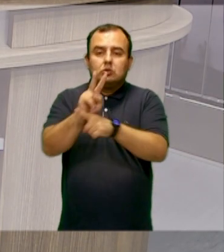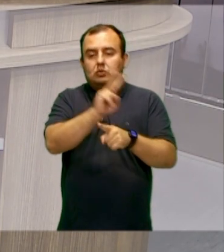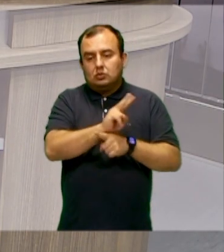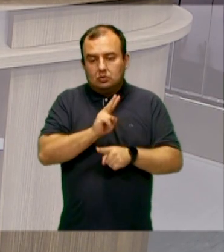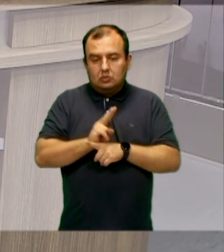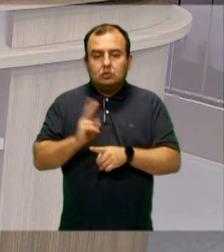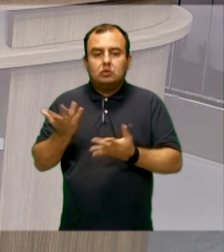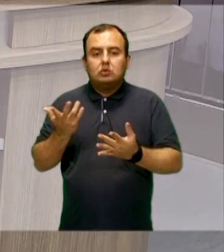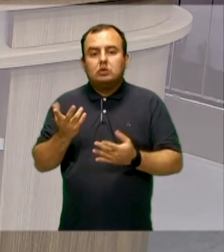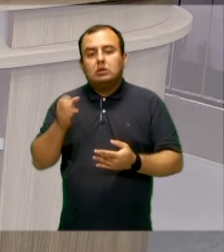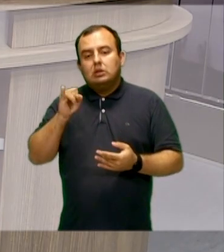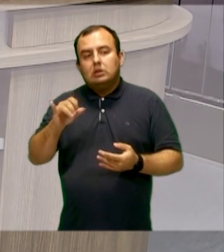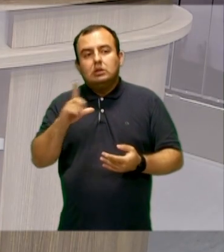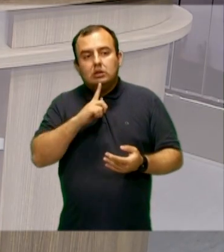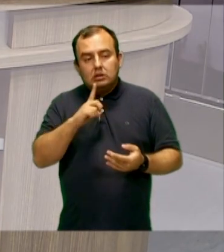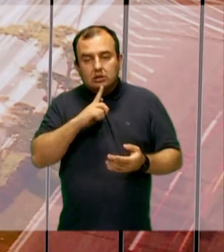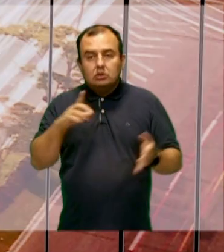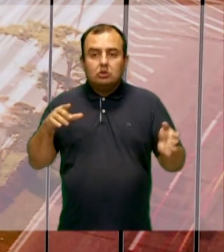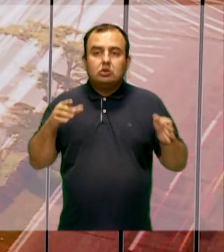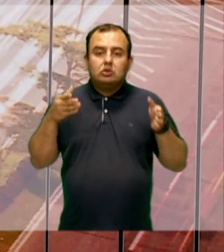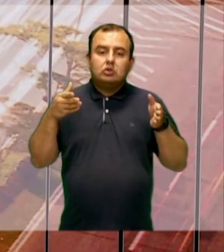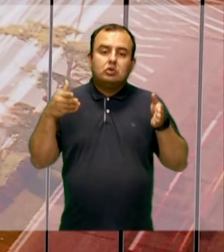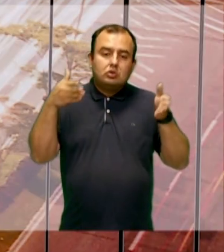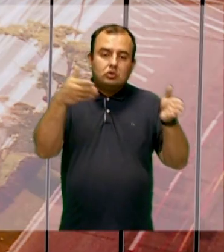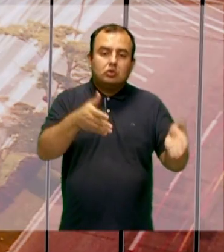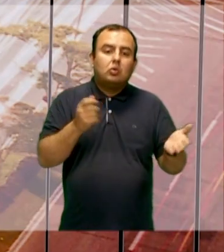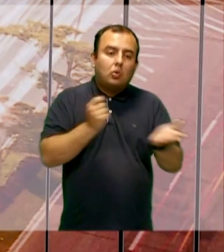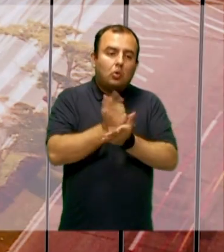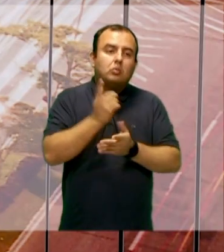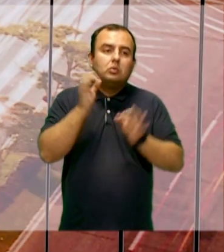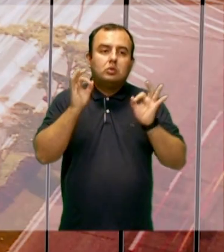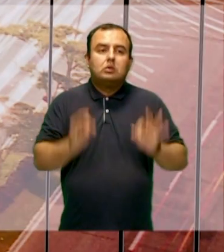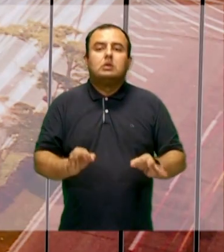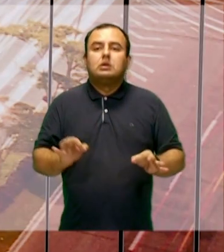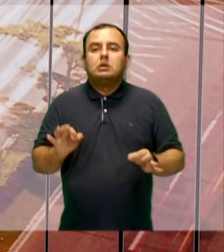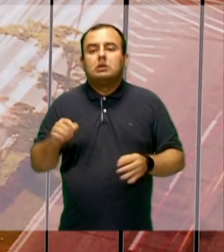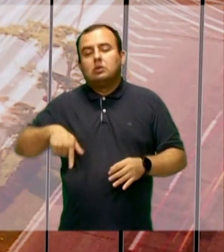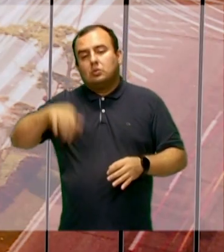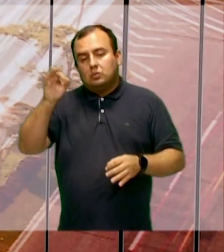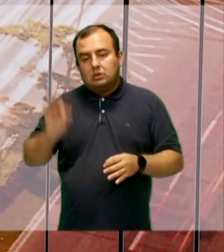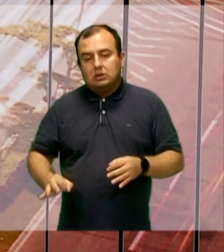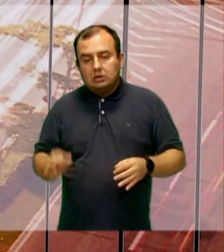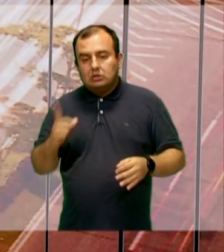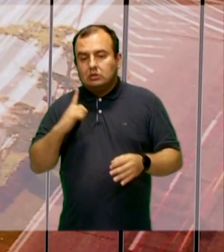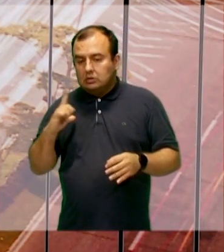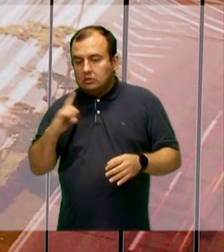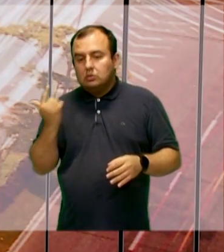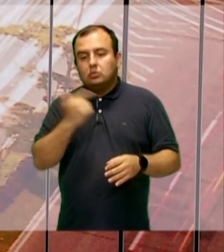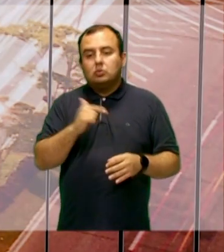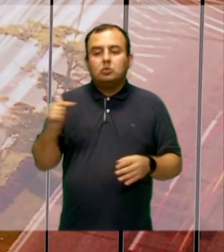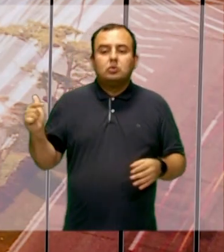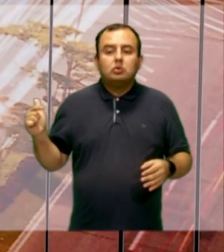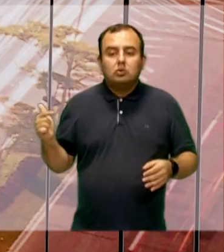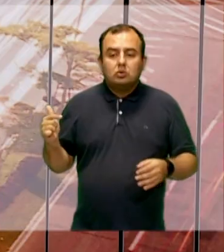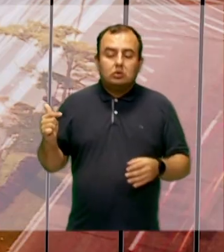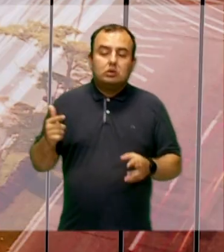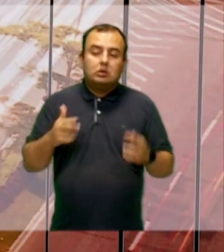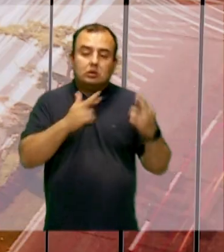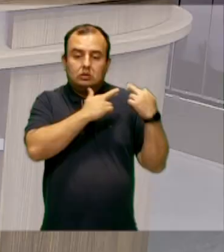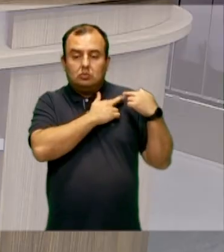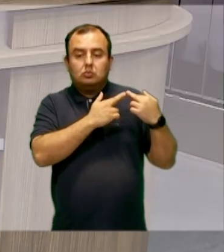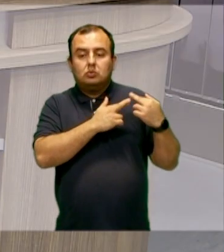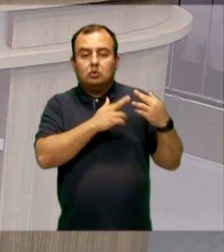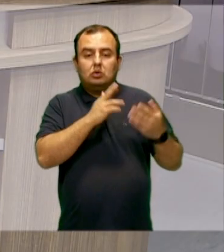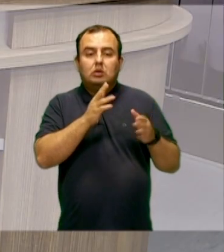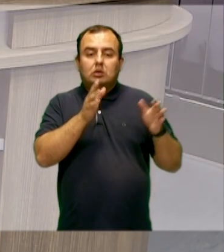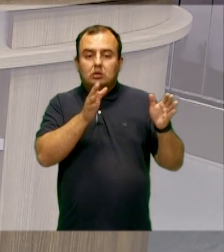compra, quem vai ver lá se realmente chegou o número comprado, se era daquela qualidade. As responsabilidades